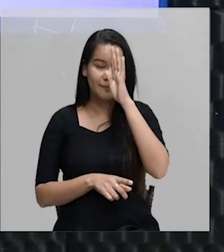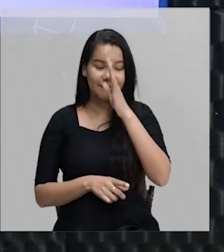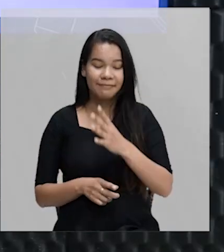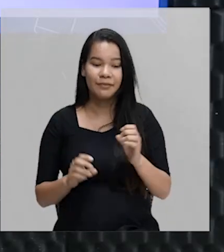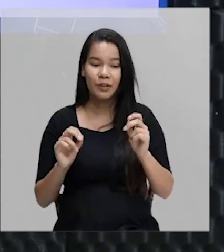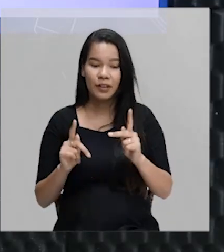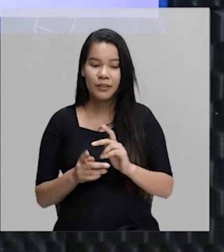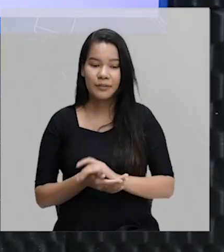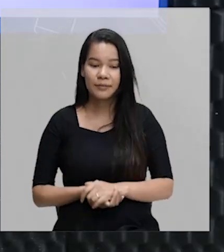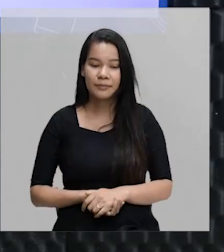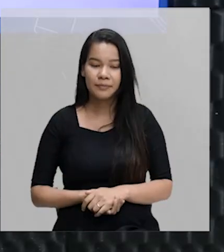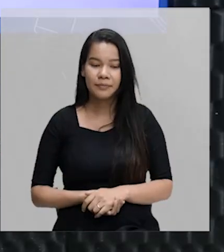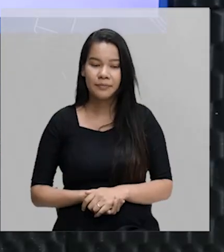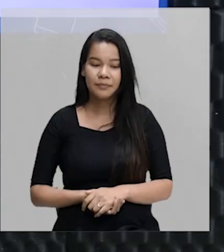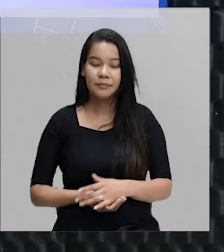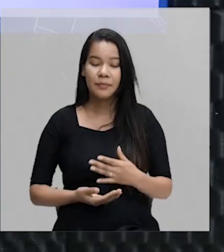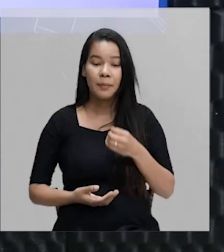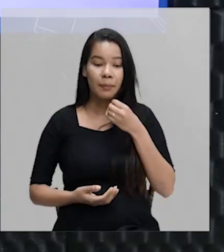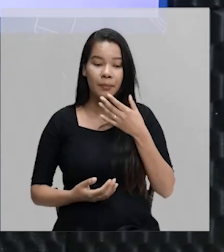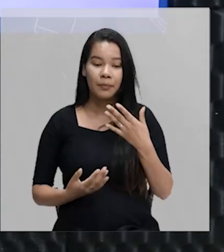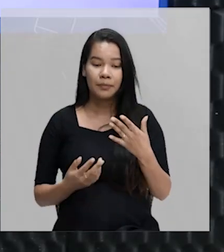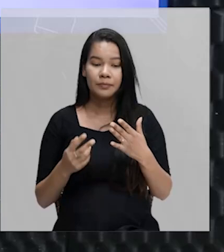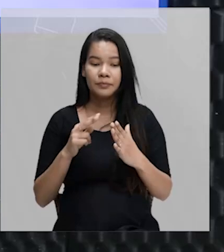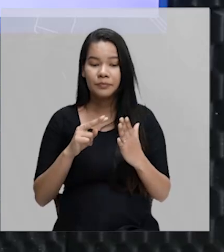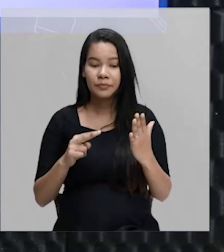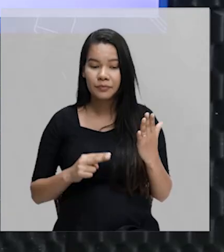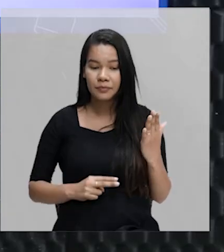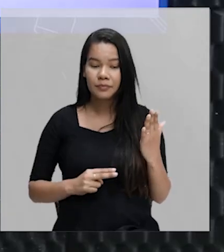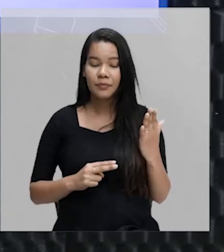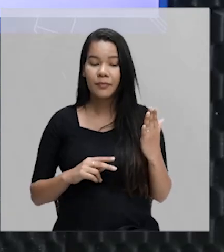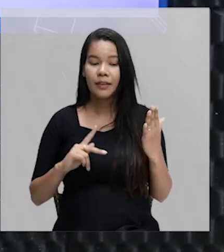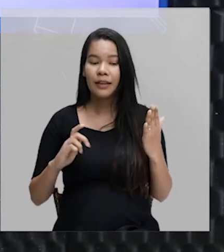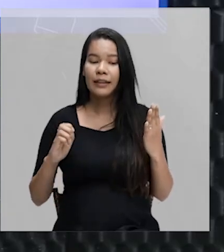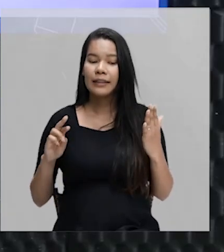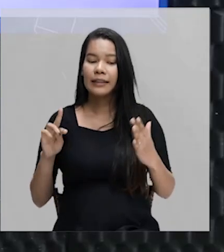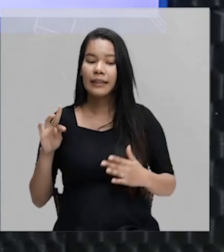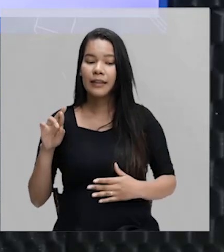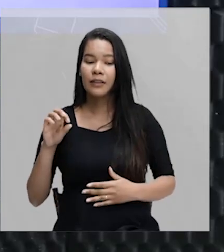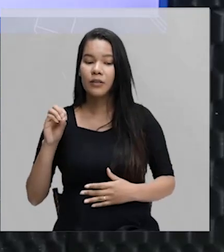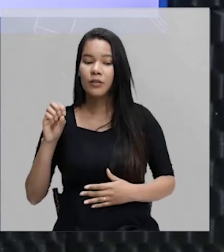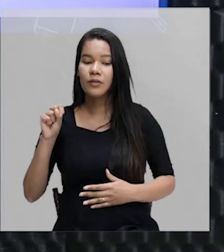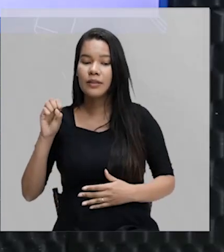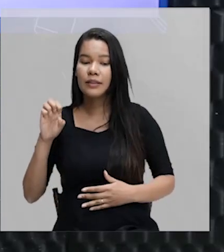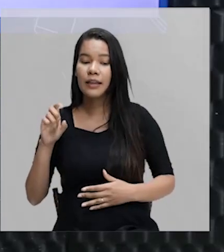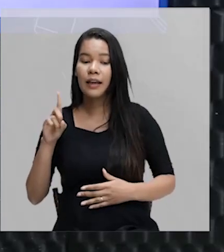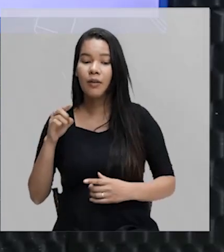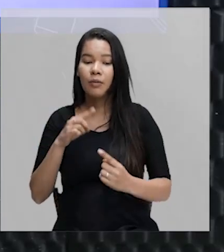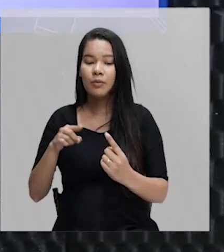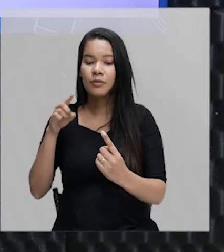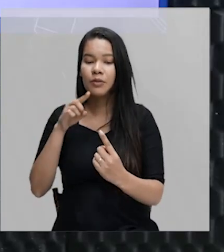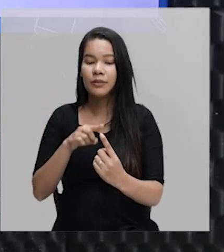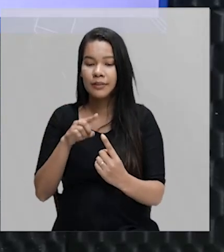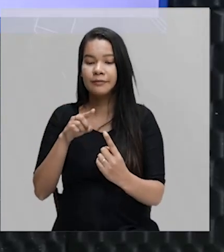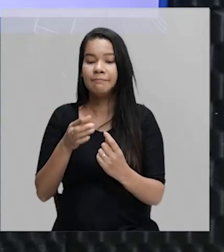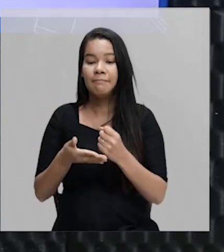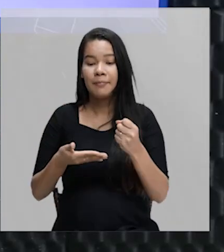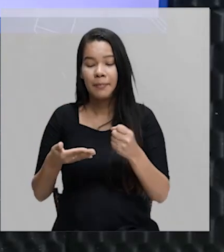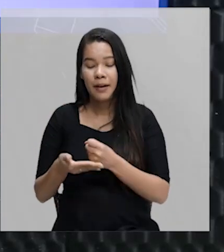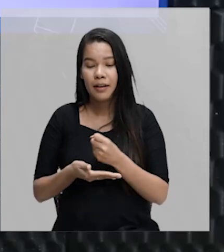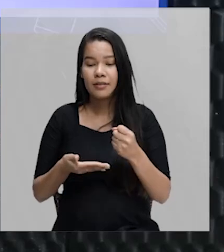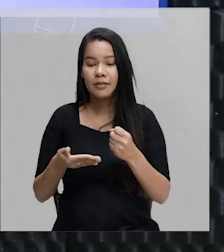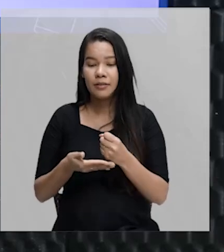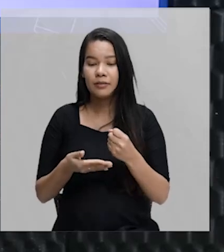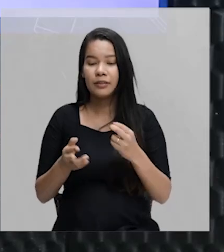lá. A heterose, ou vigor híbrido, é o objetivo fundamental do